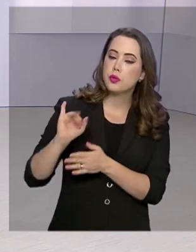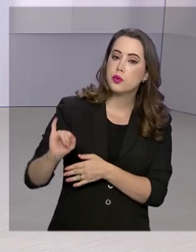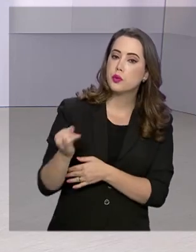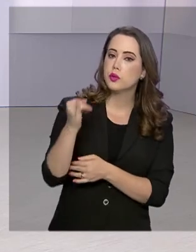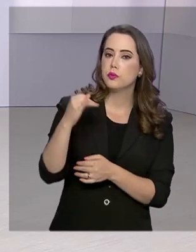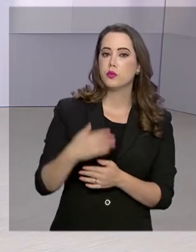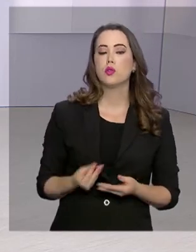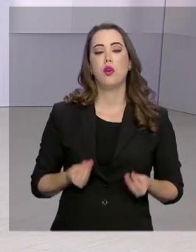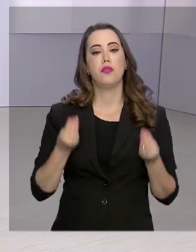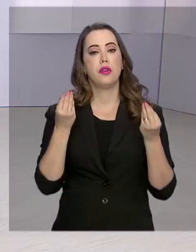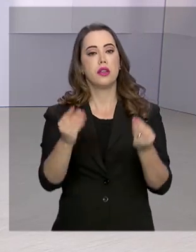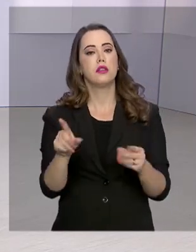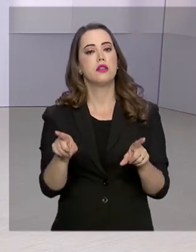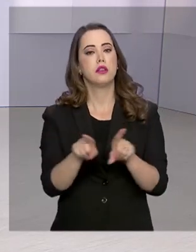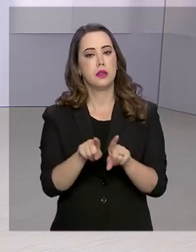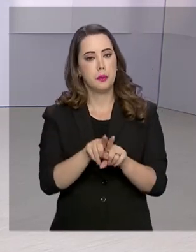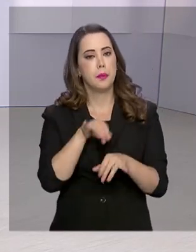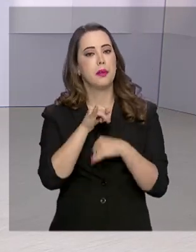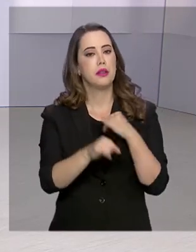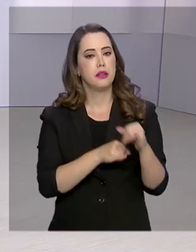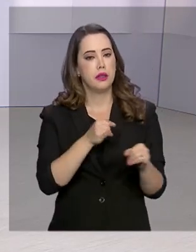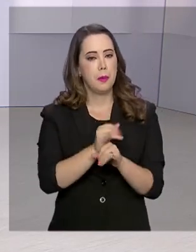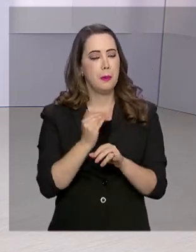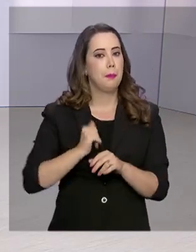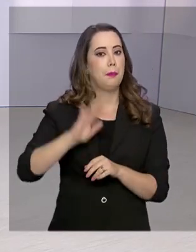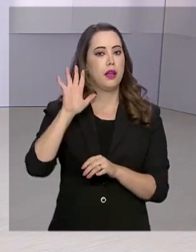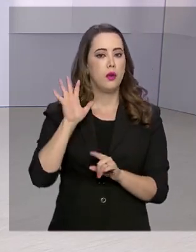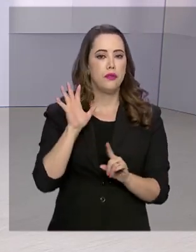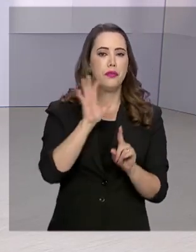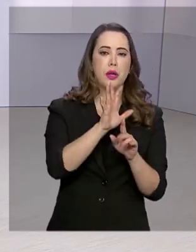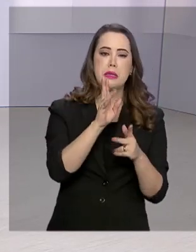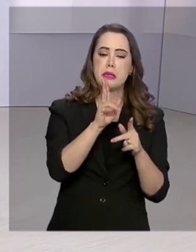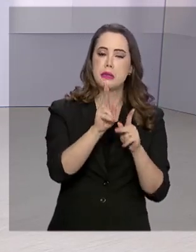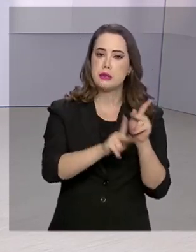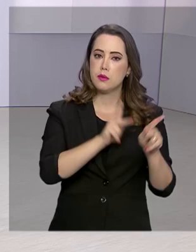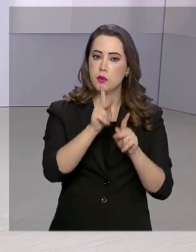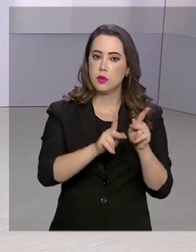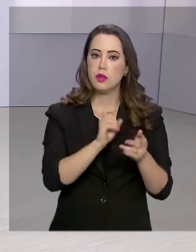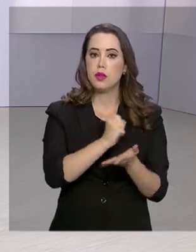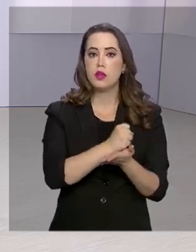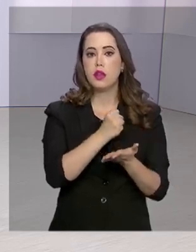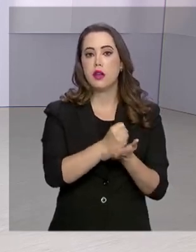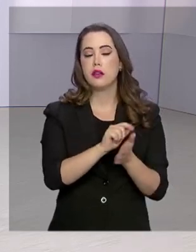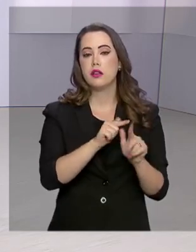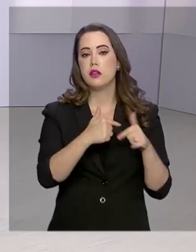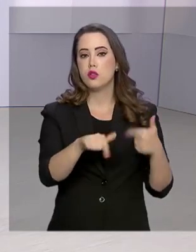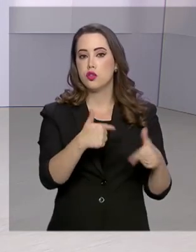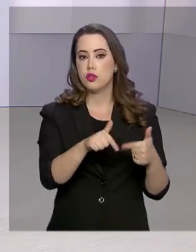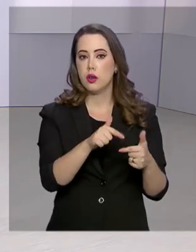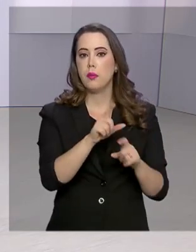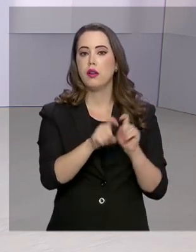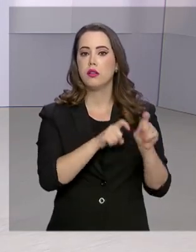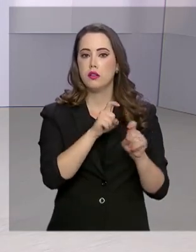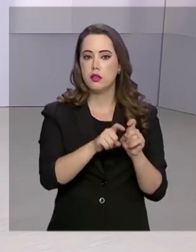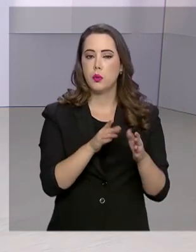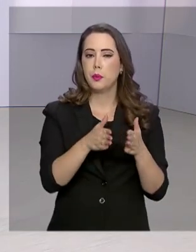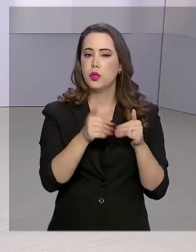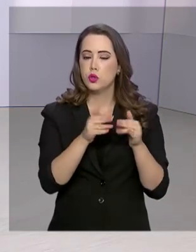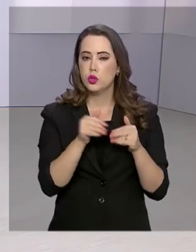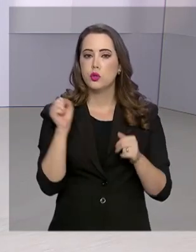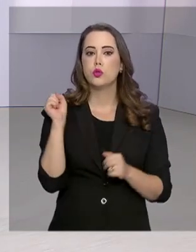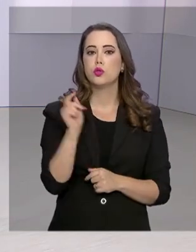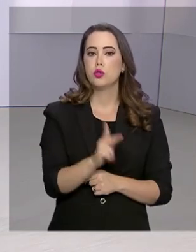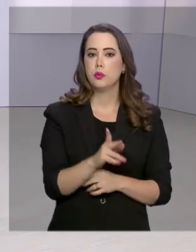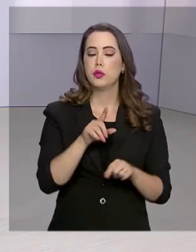Entre os serviços oferecidos pela internet, de maior impacto para a população, estão a carteira de trabalho digital, a solicitação de